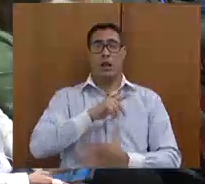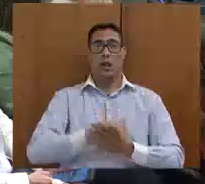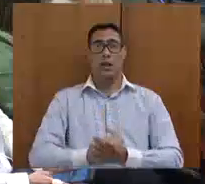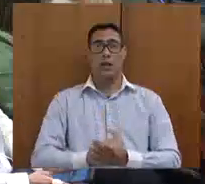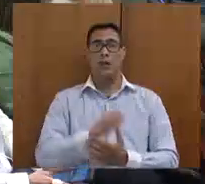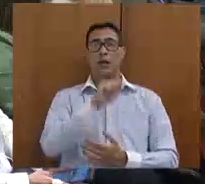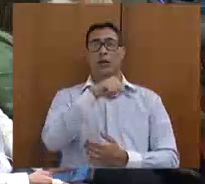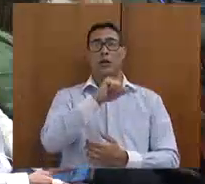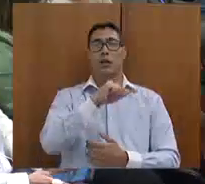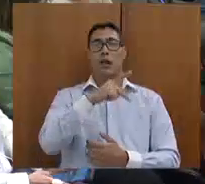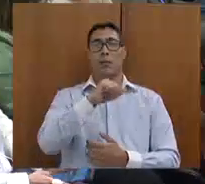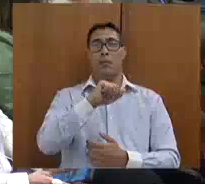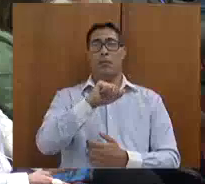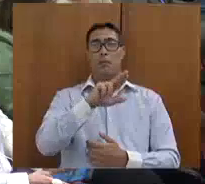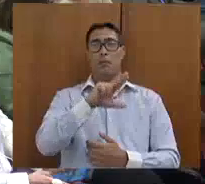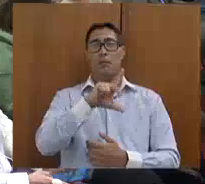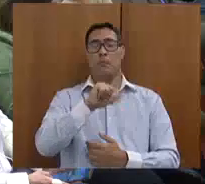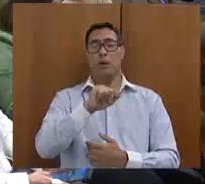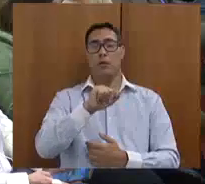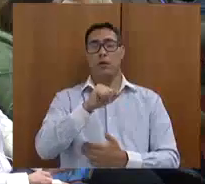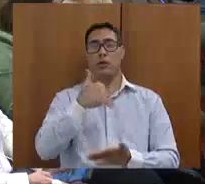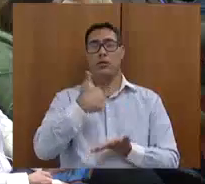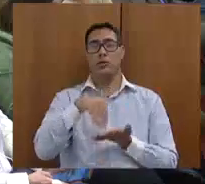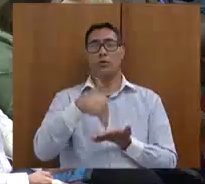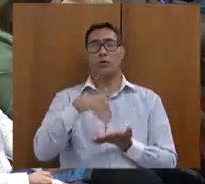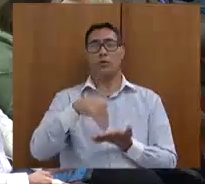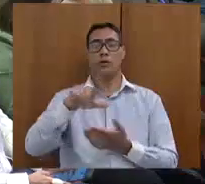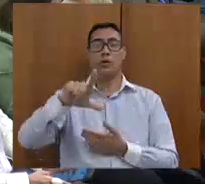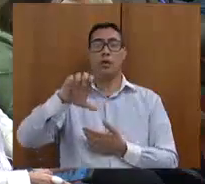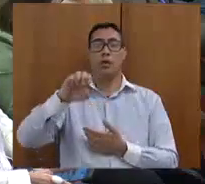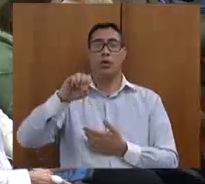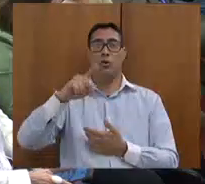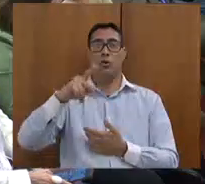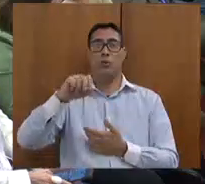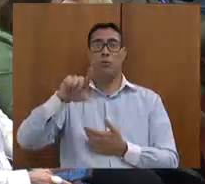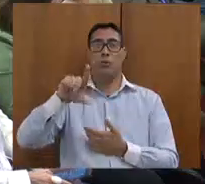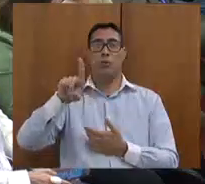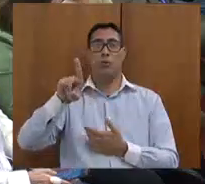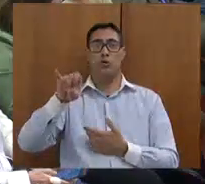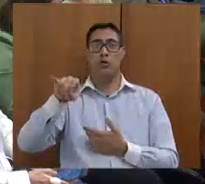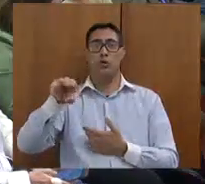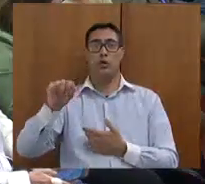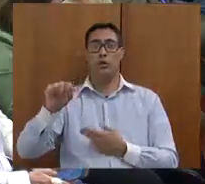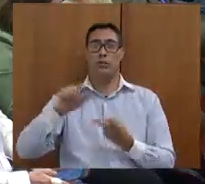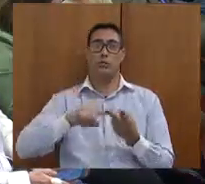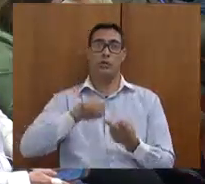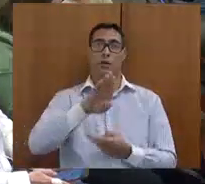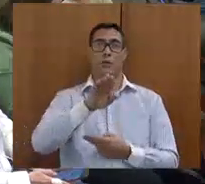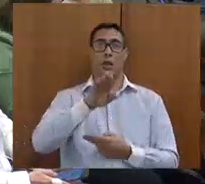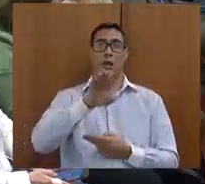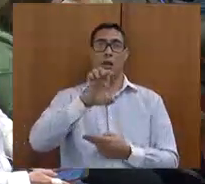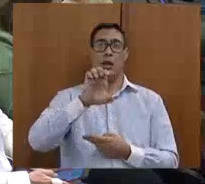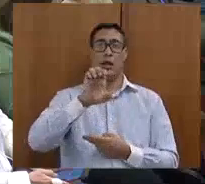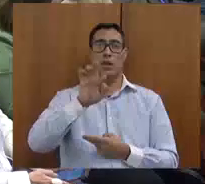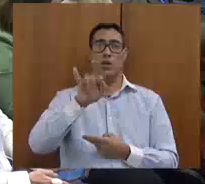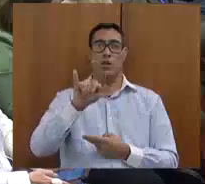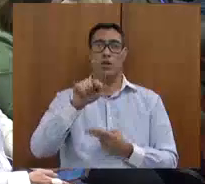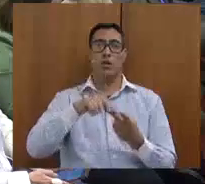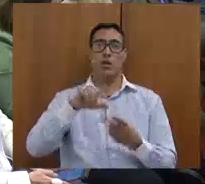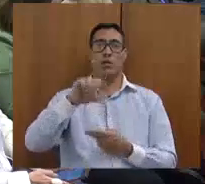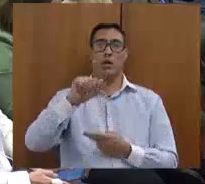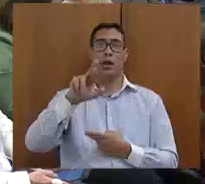Ana Paula da Superintendência Regional de Leopoldina Superintendência Regional de